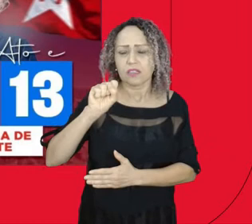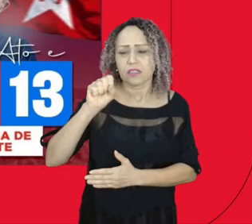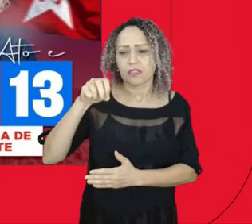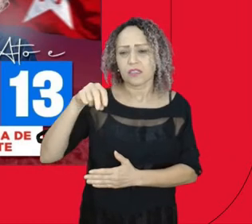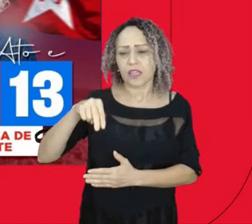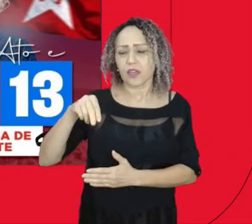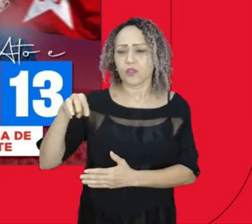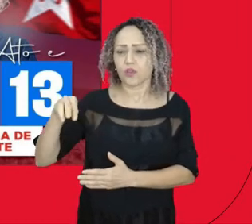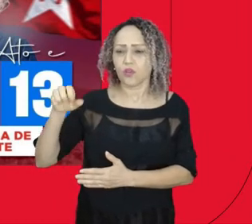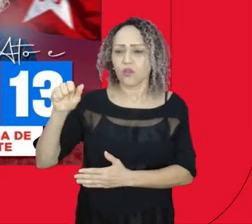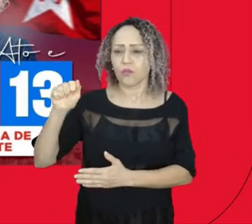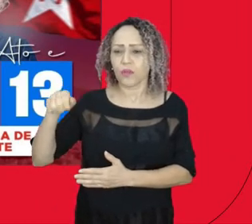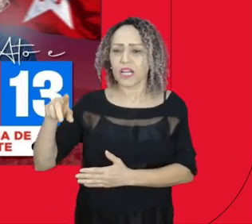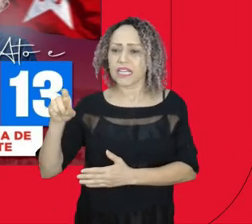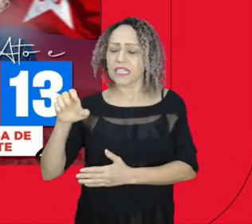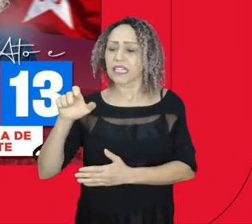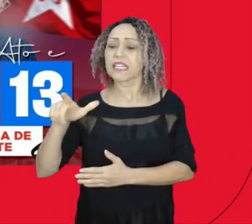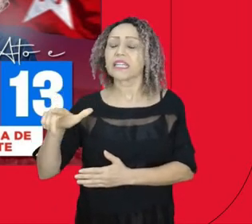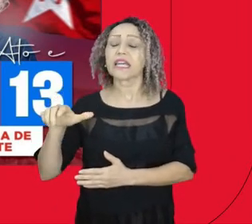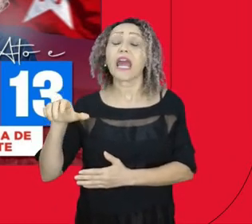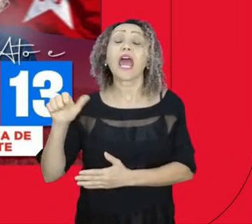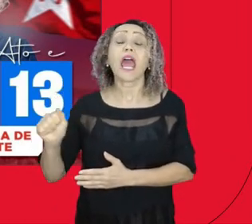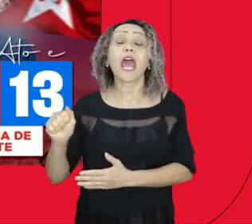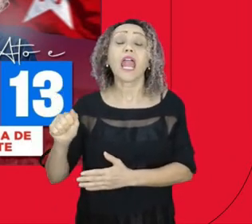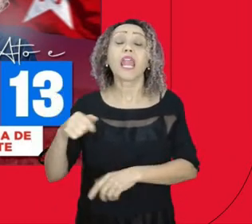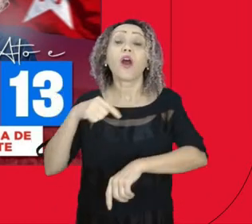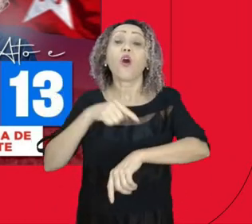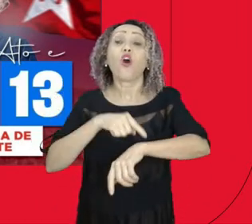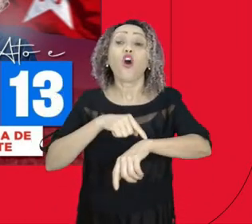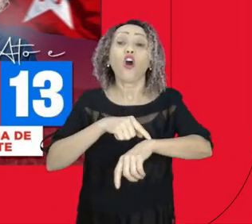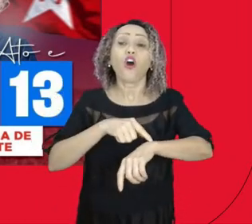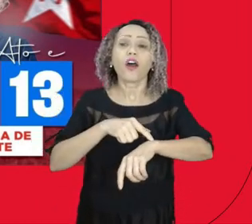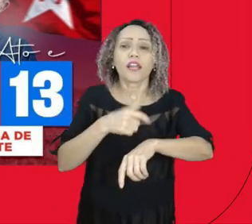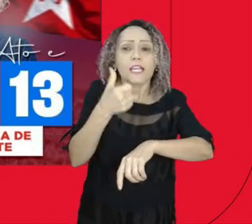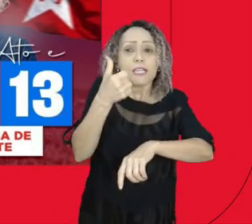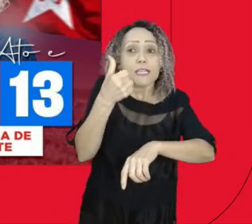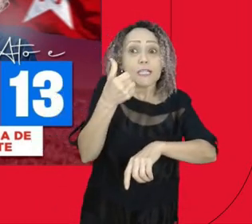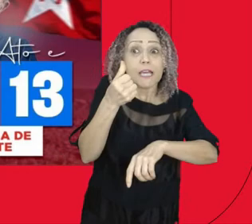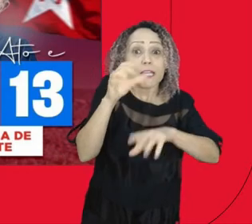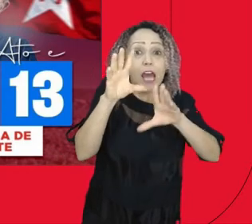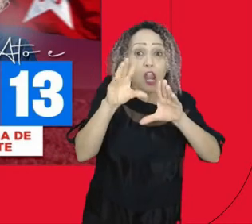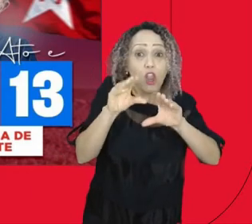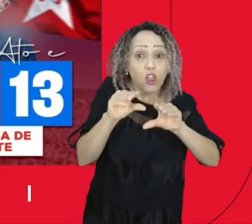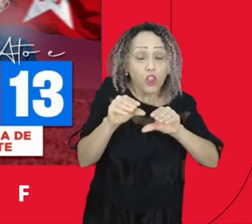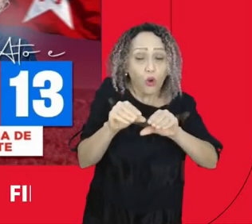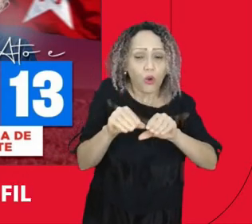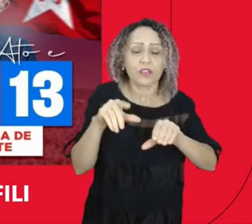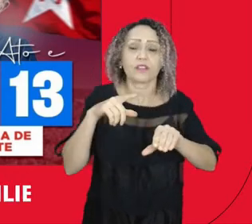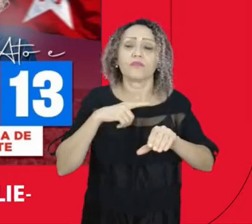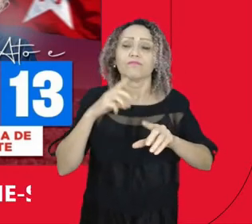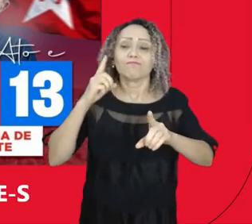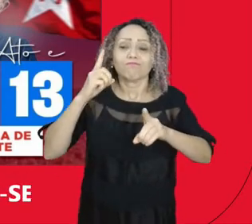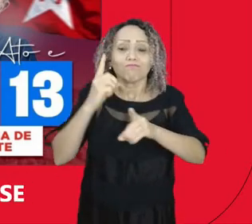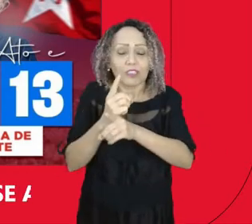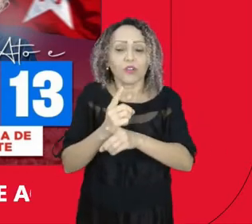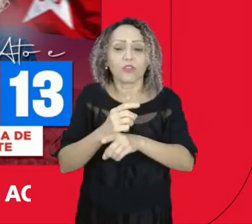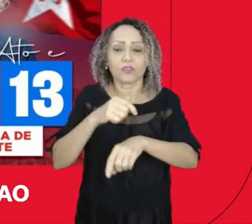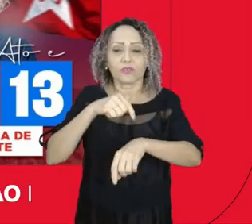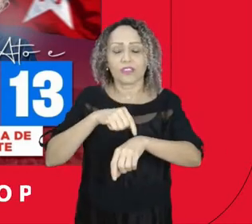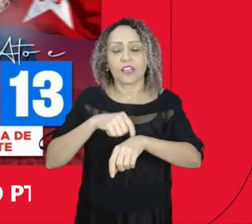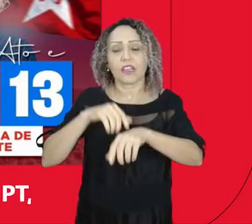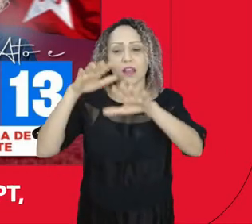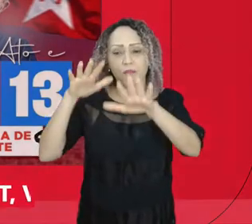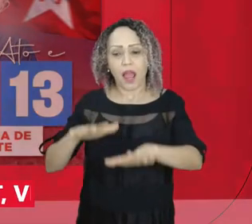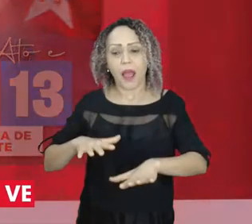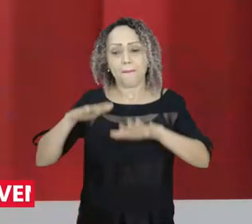Parauapebas, no Pará, às 18h, ato e bandeiraço com concentração, viu? Às 18h.